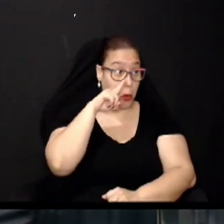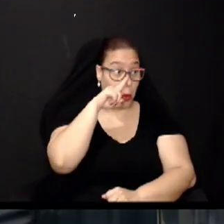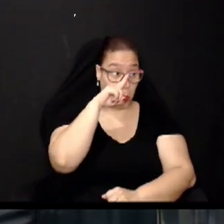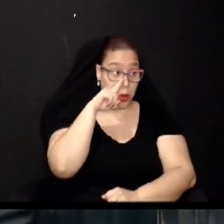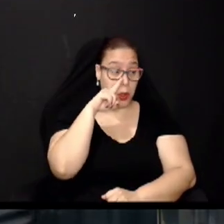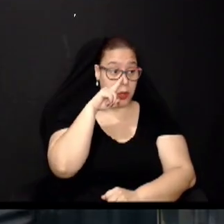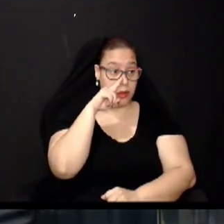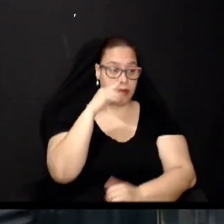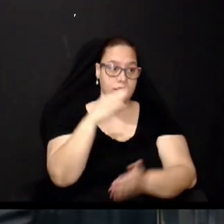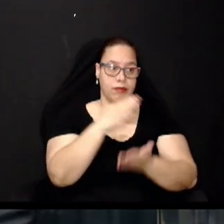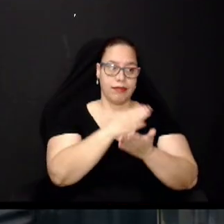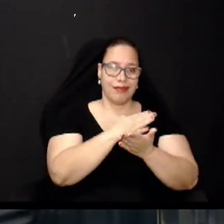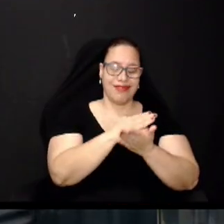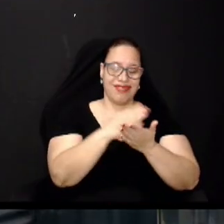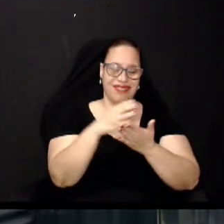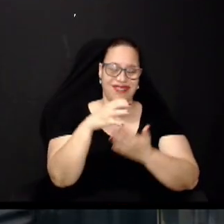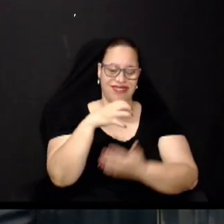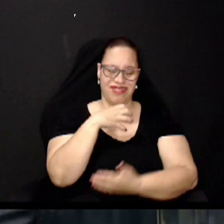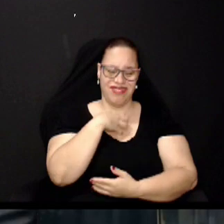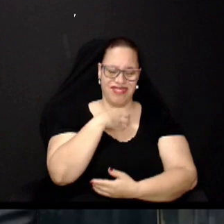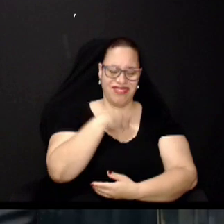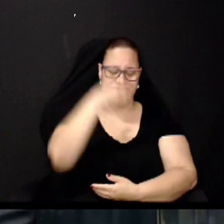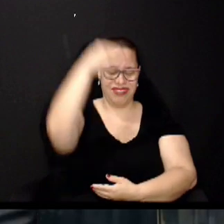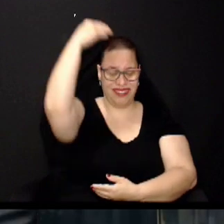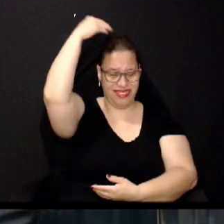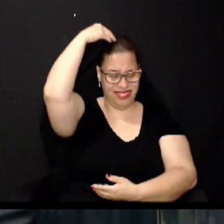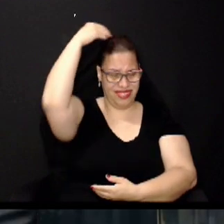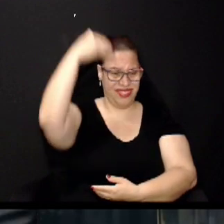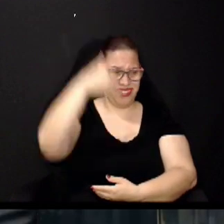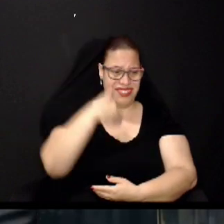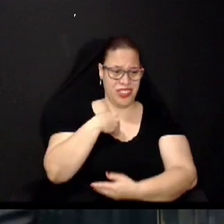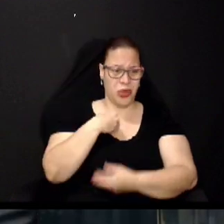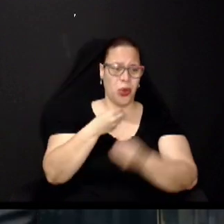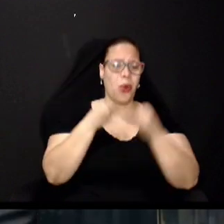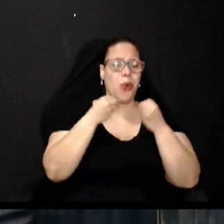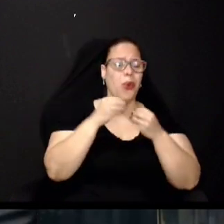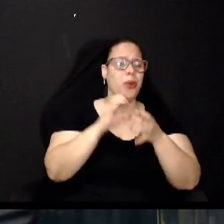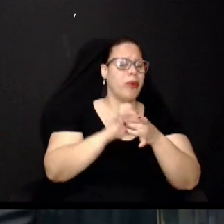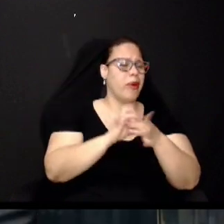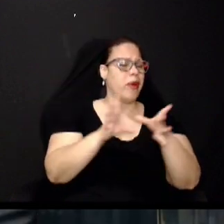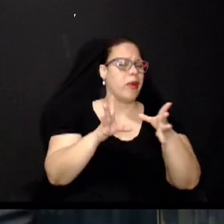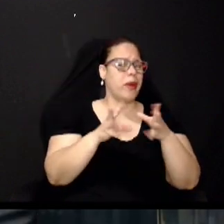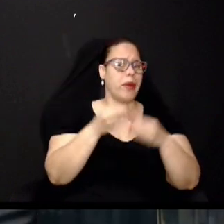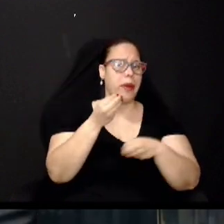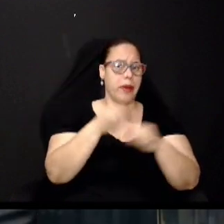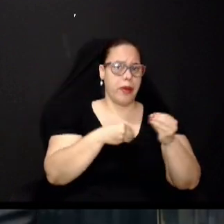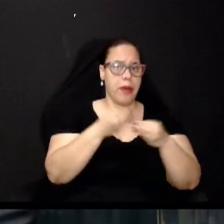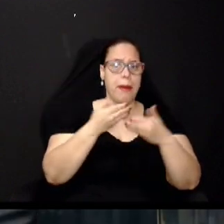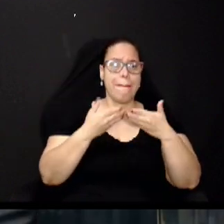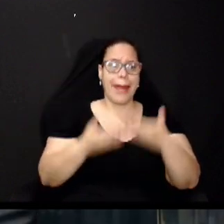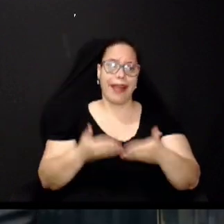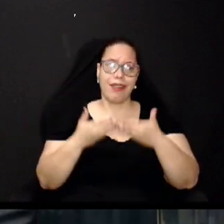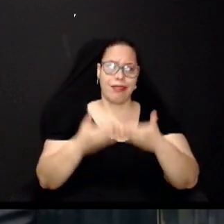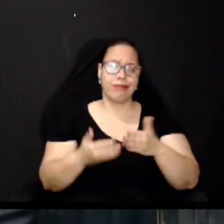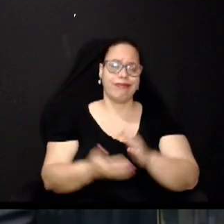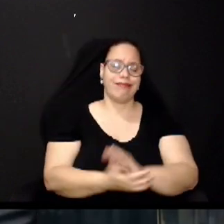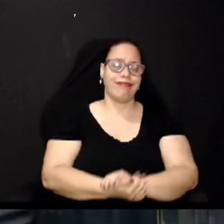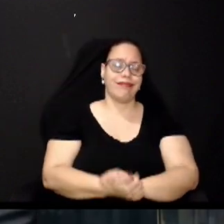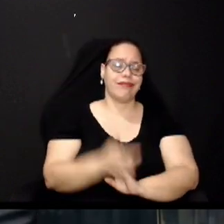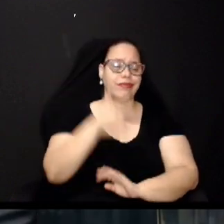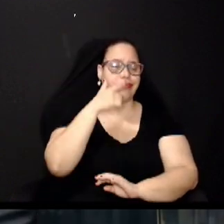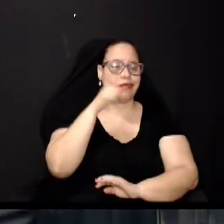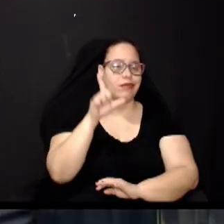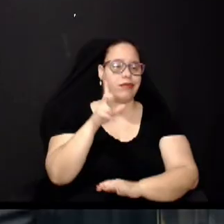inicialmente gera um sentimento de culpa mesmo. Né? Como é que eu estou me livrando disso? Misturado com leveza. Né? E aí, quando ela consegue sustentar